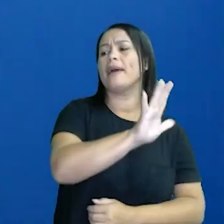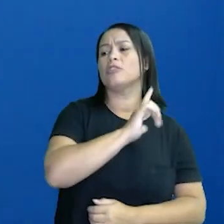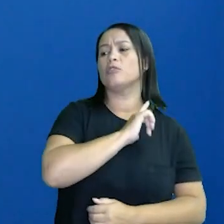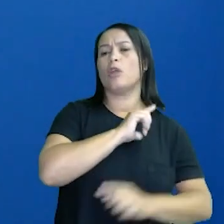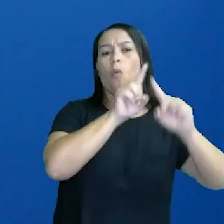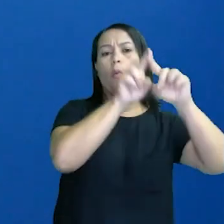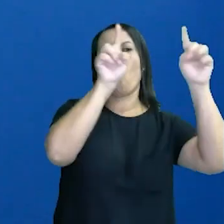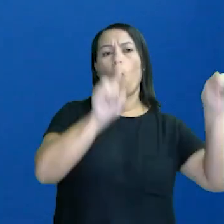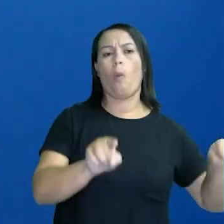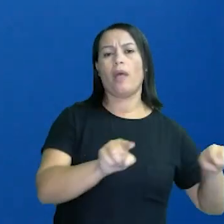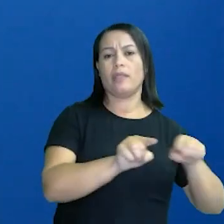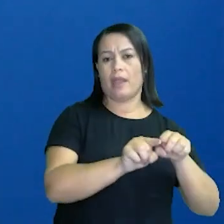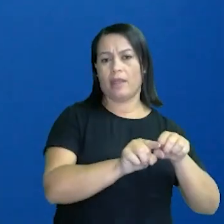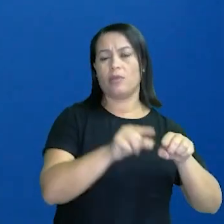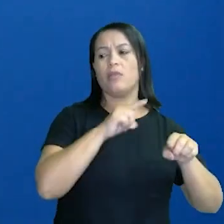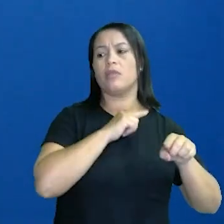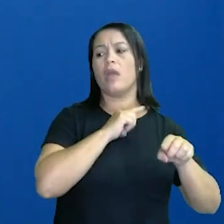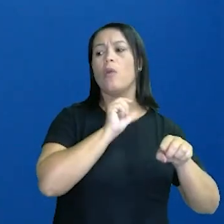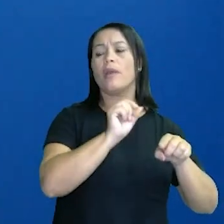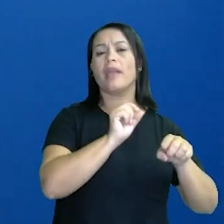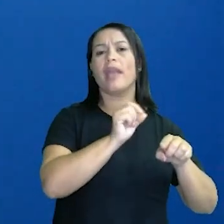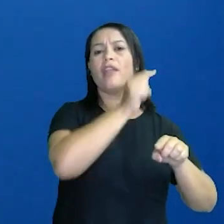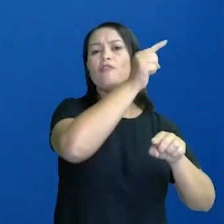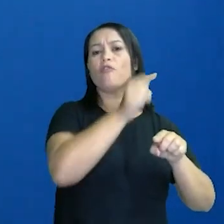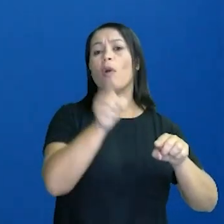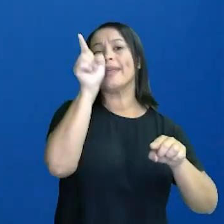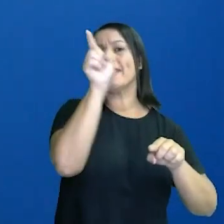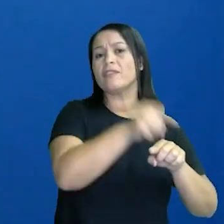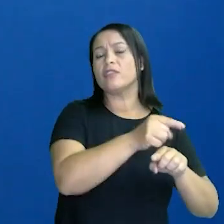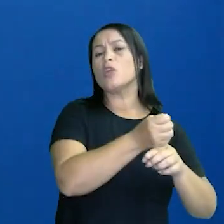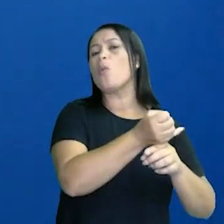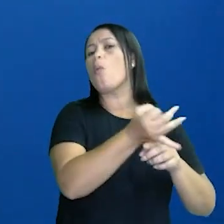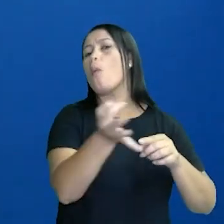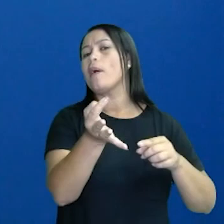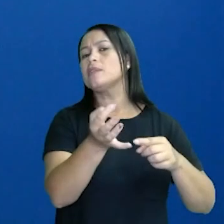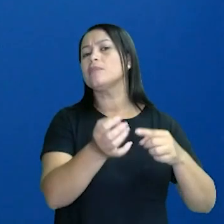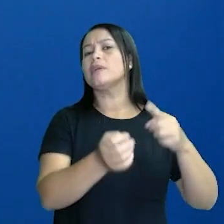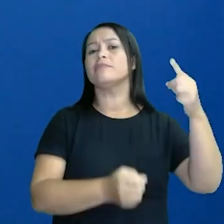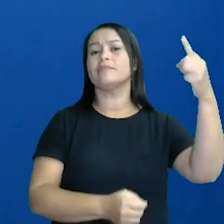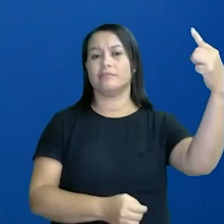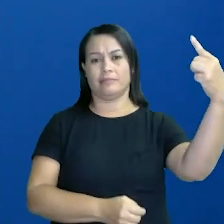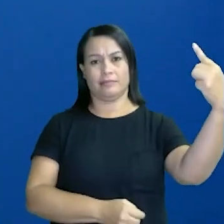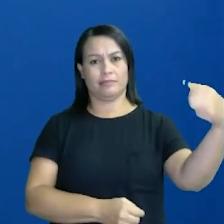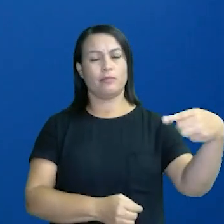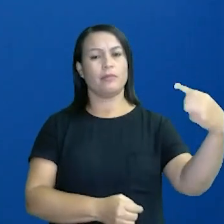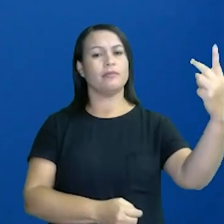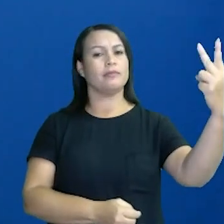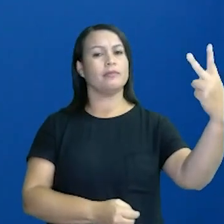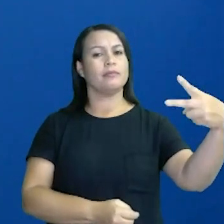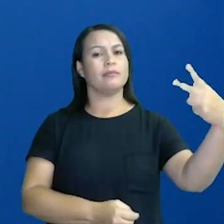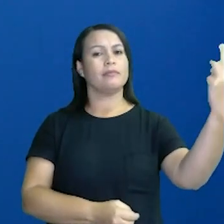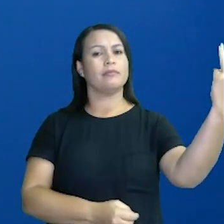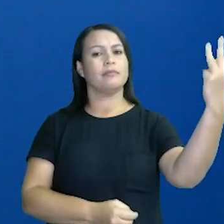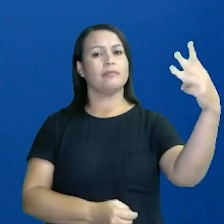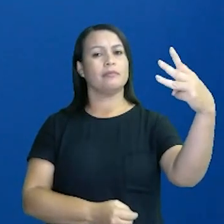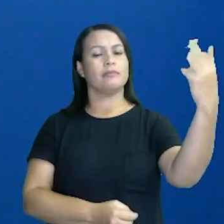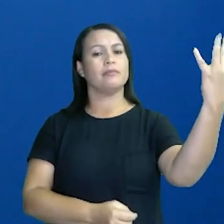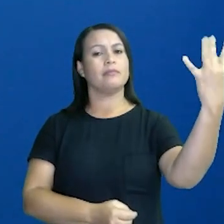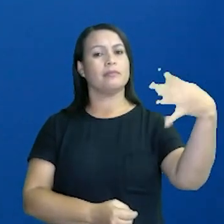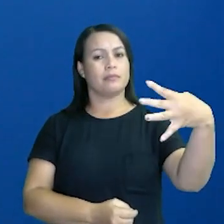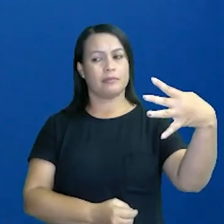quadrado. E esse meu quadrado aqui, ele foi dividido em quantas partes? Vamos contar? Ó, 1,